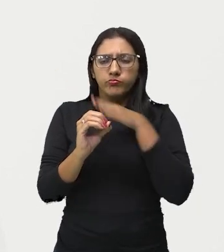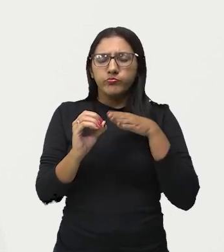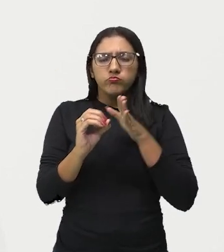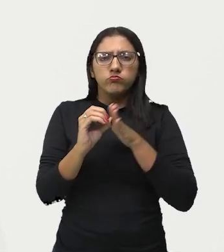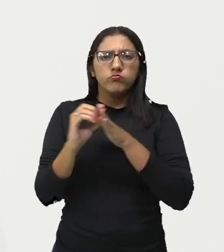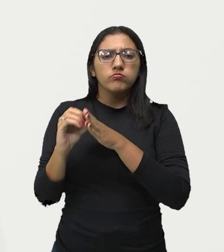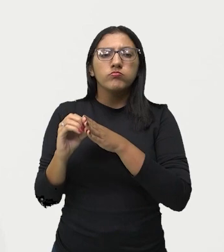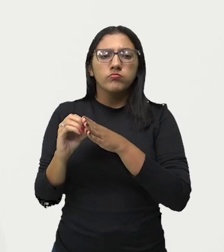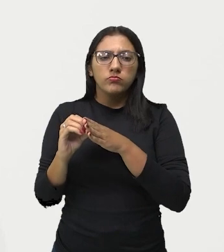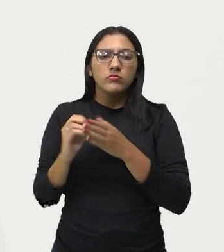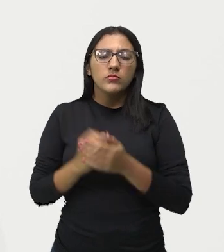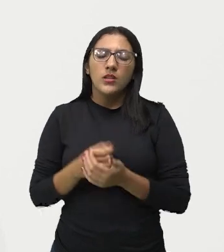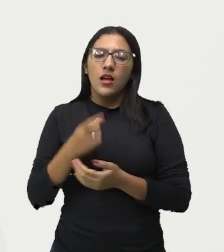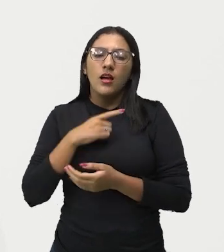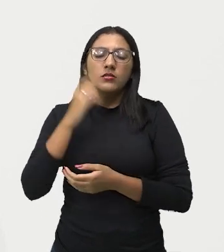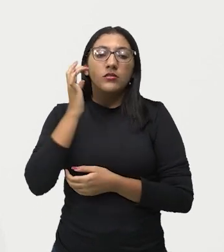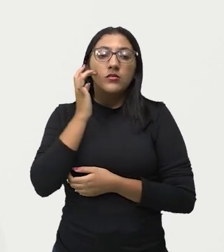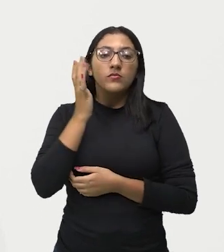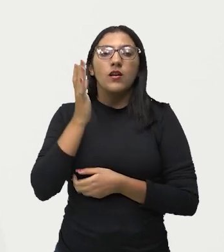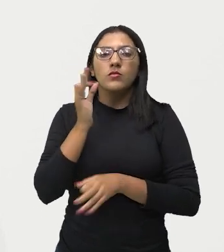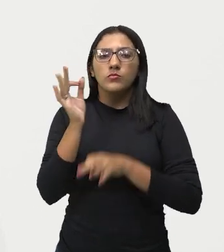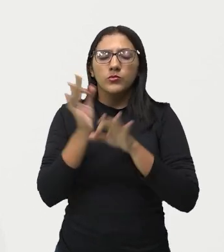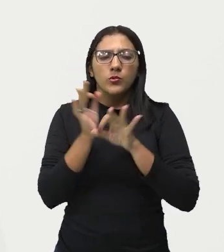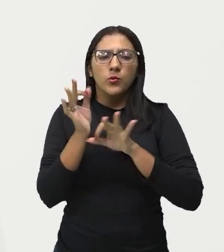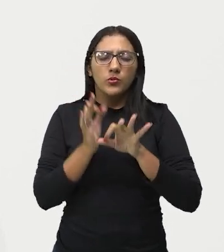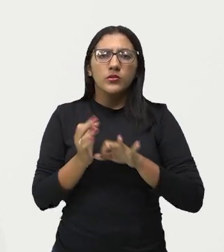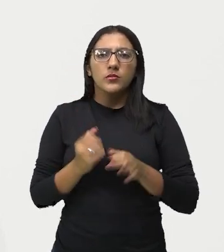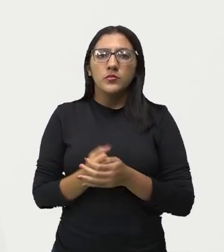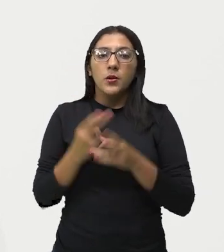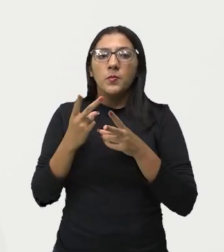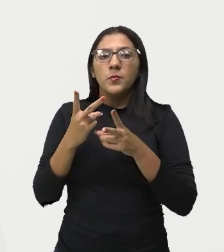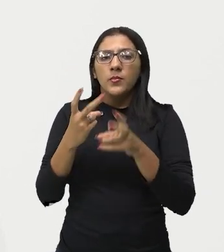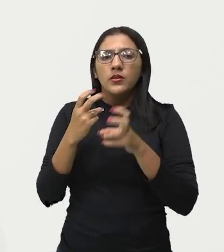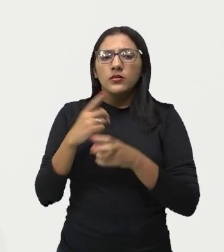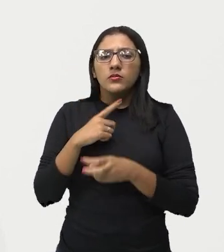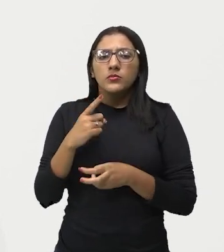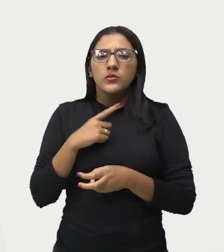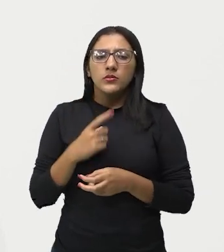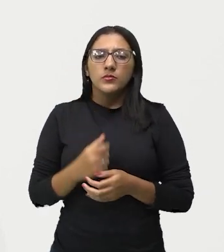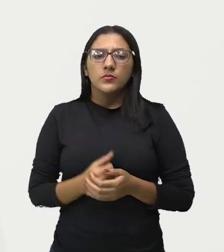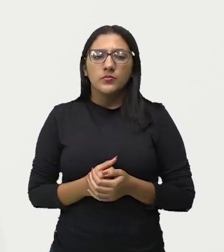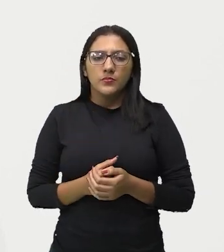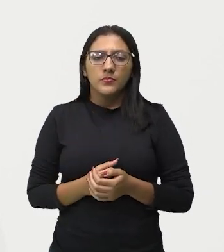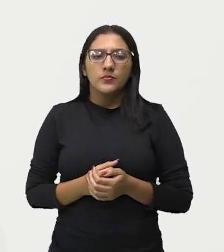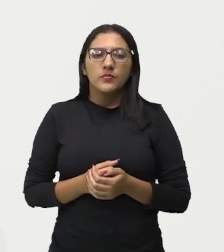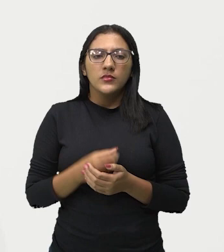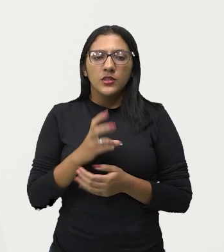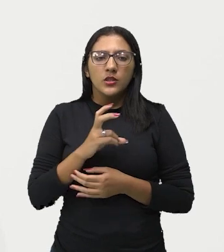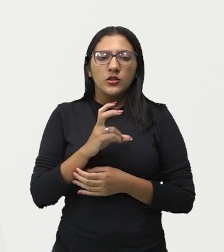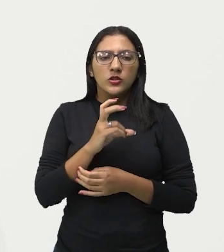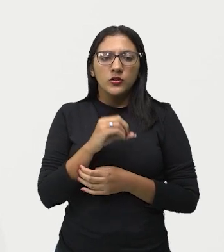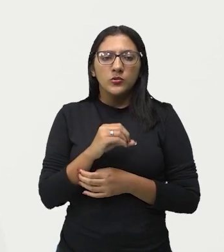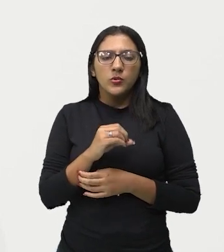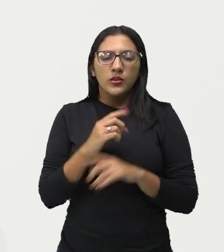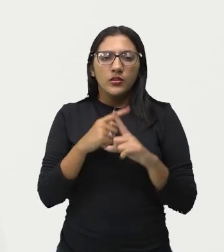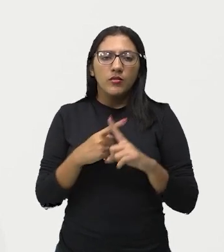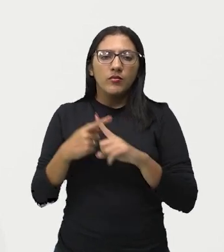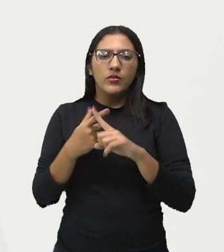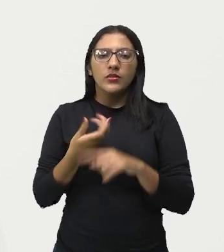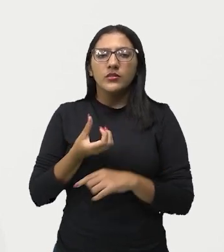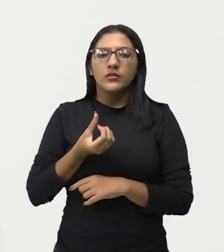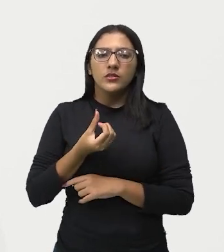aqui embaixo. Isso nos ajuda a fazer o cálculo, porque perceba, o que é que sobrou? Sobrou 50 vezes